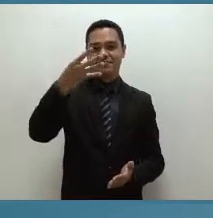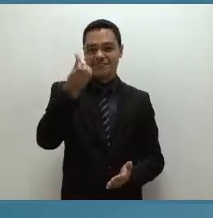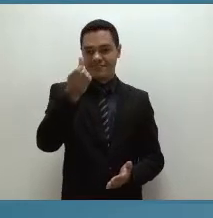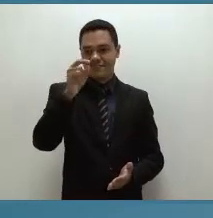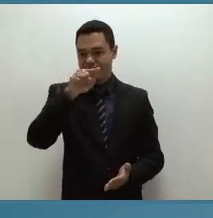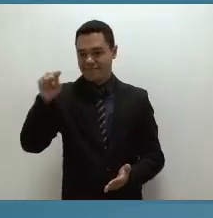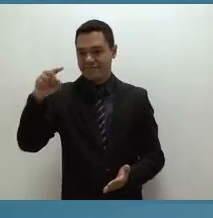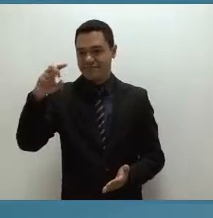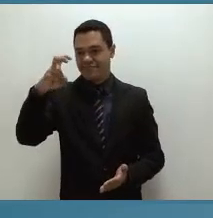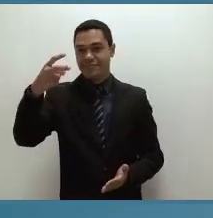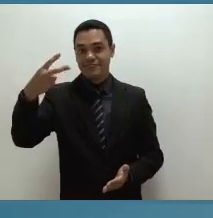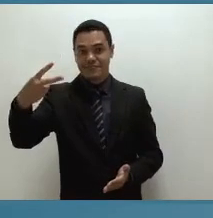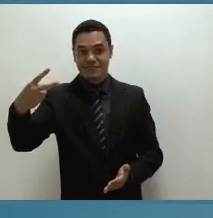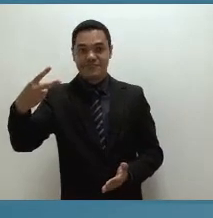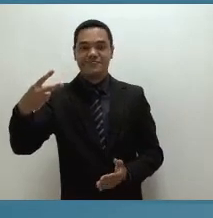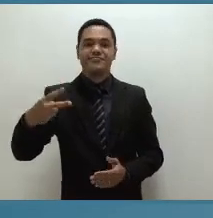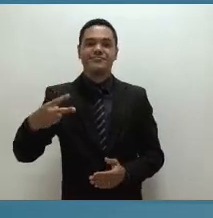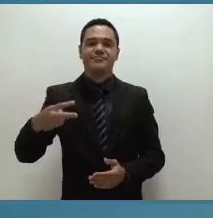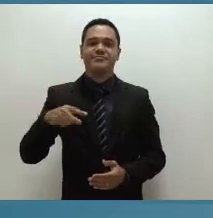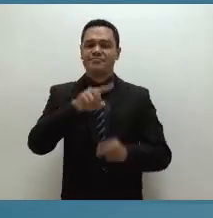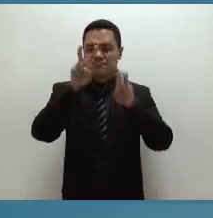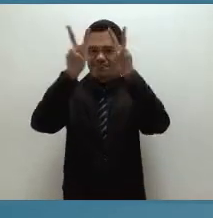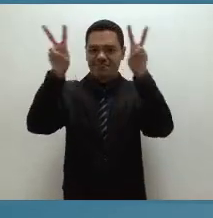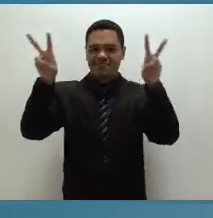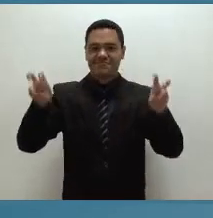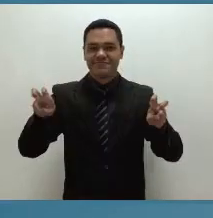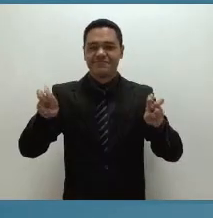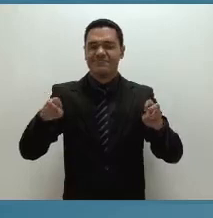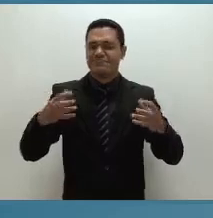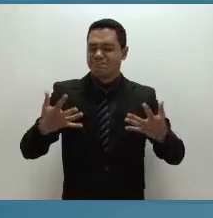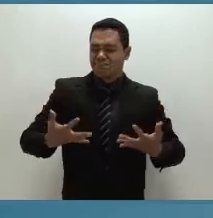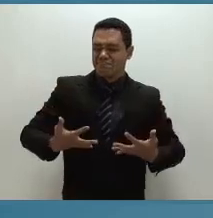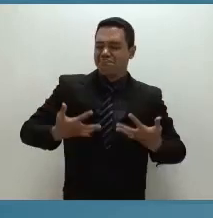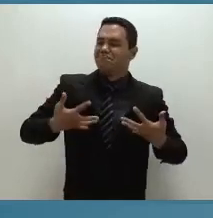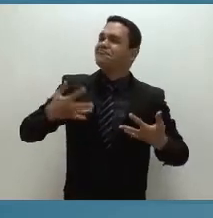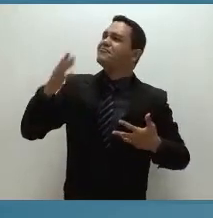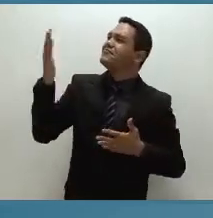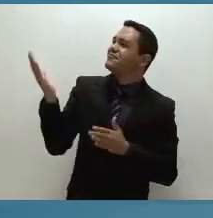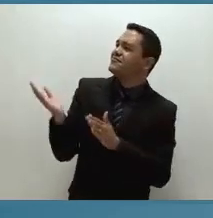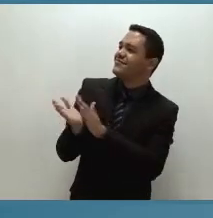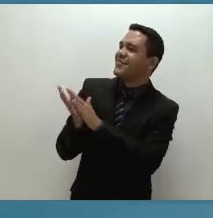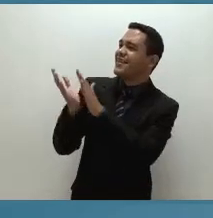alma engrandece ao Senhor, e o meu espírito se alegra em Deus,